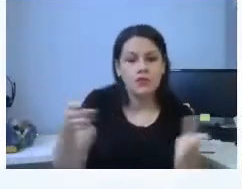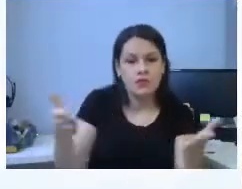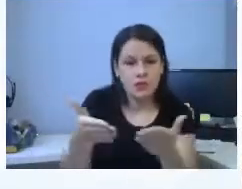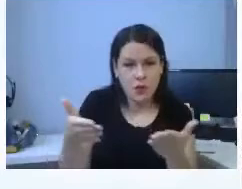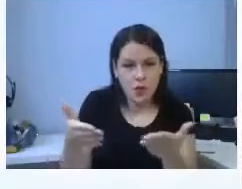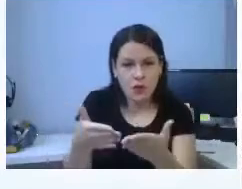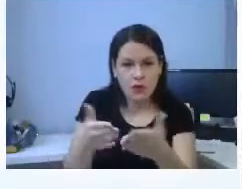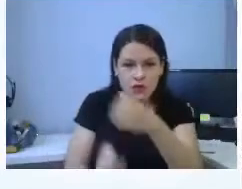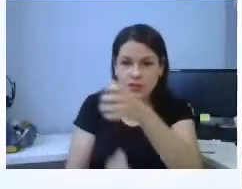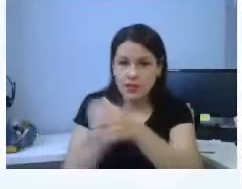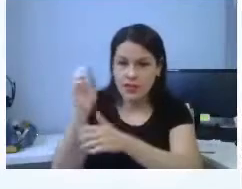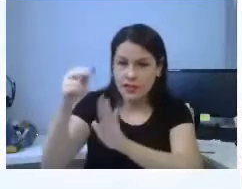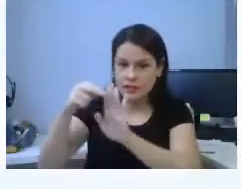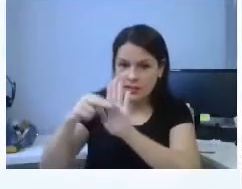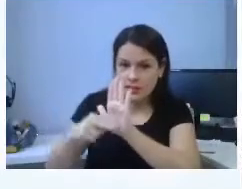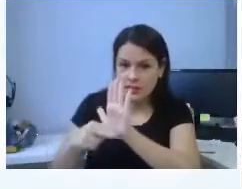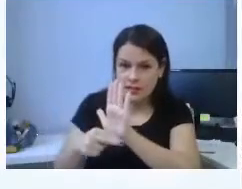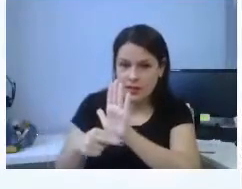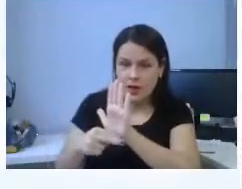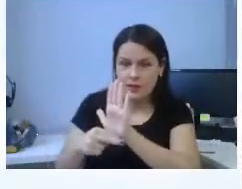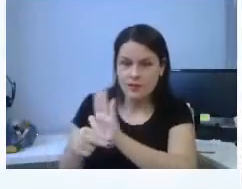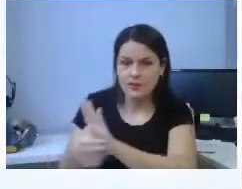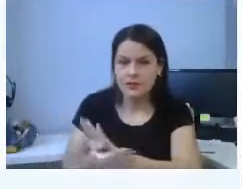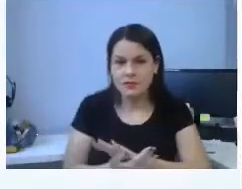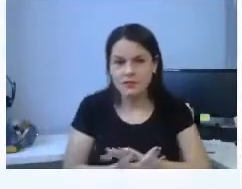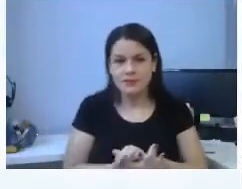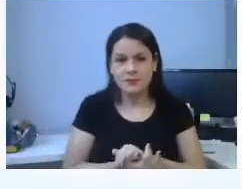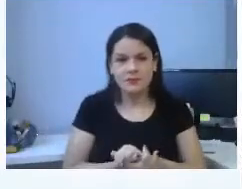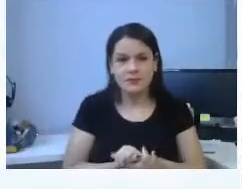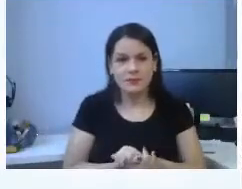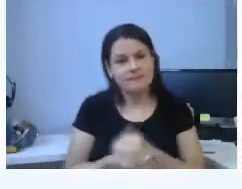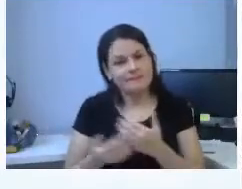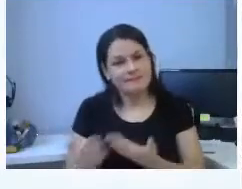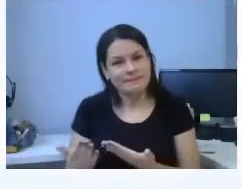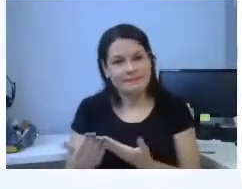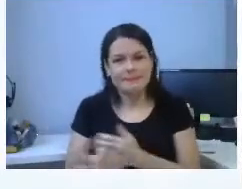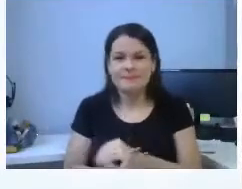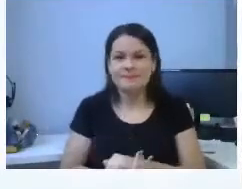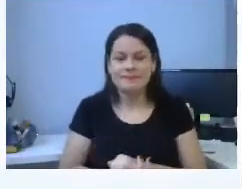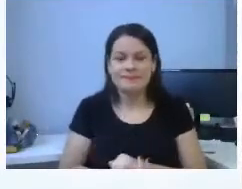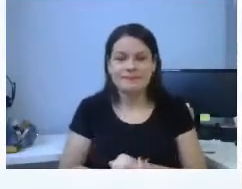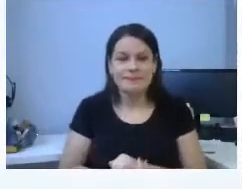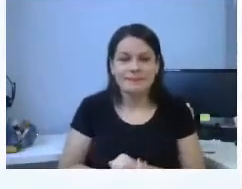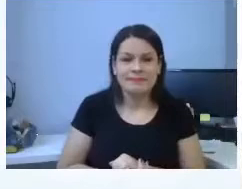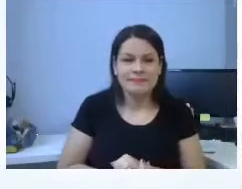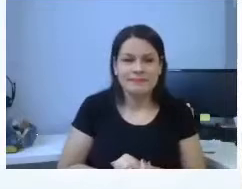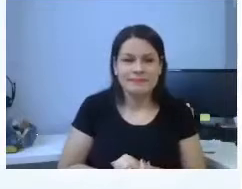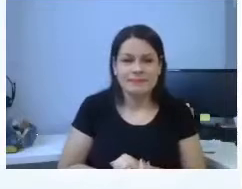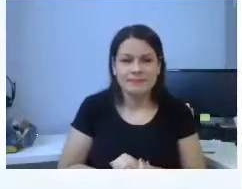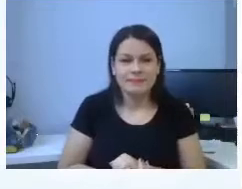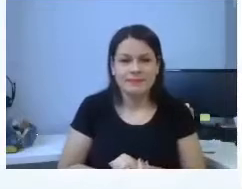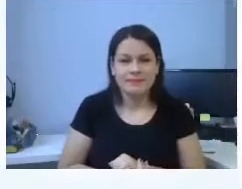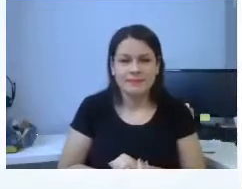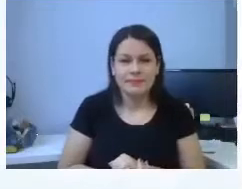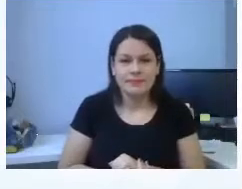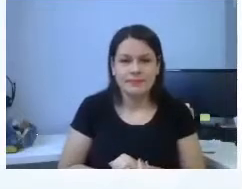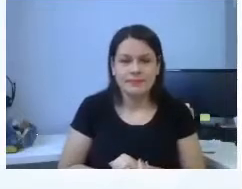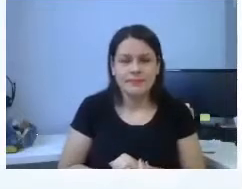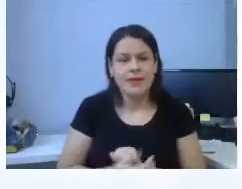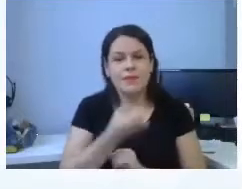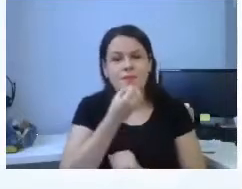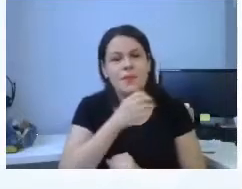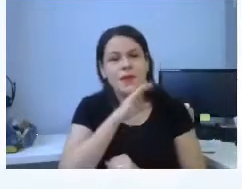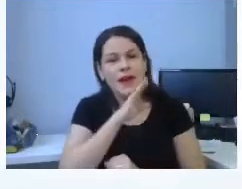MPT criando essa nota técnica. É com o senhor, doutor Alberto. Boa tarde, Pedro.